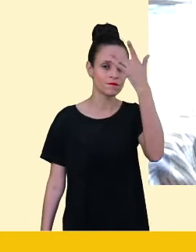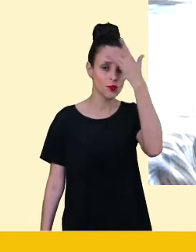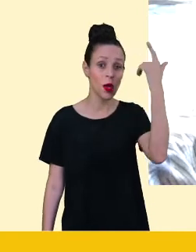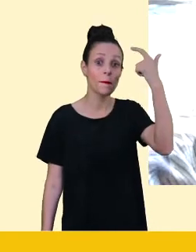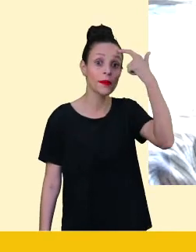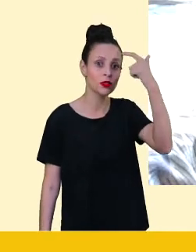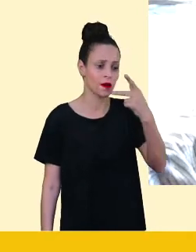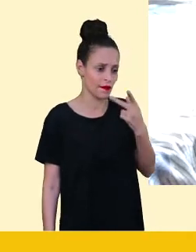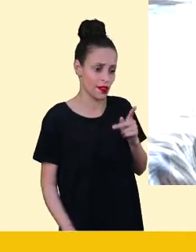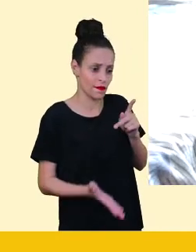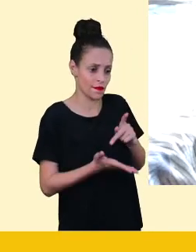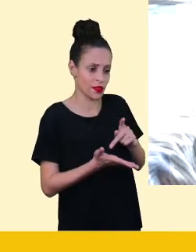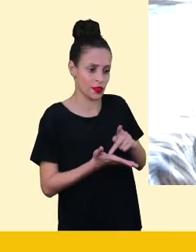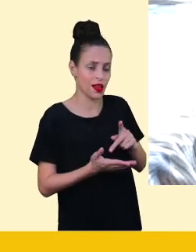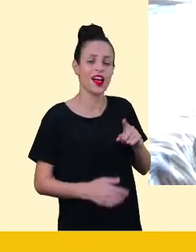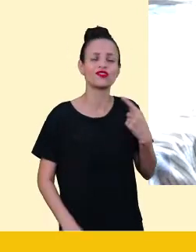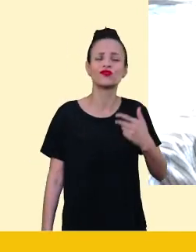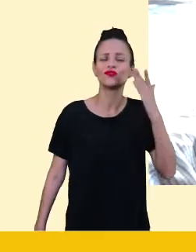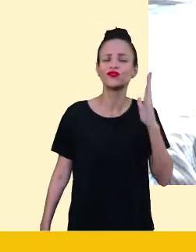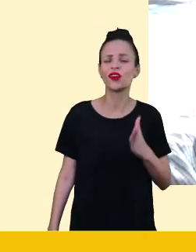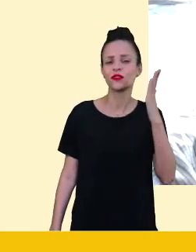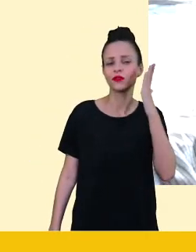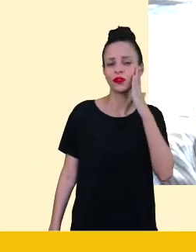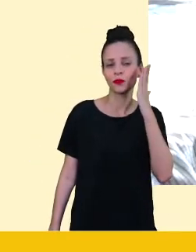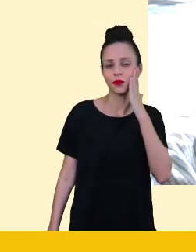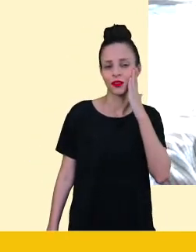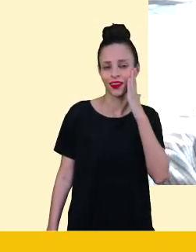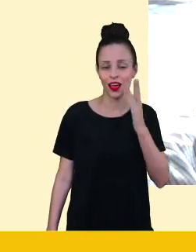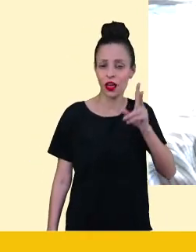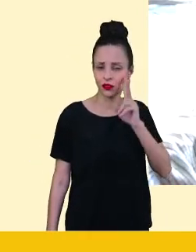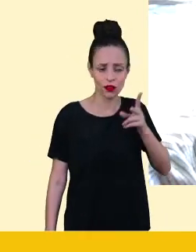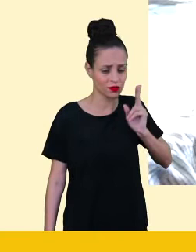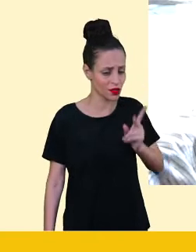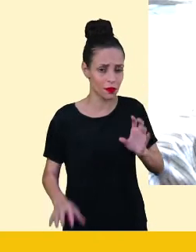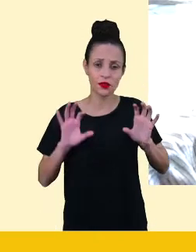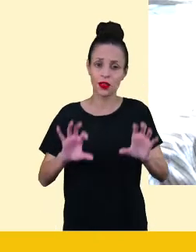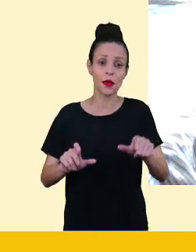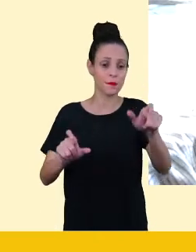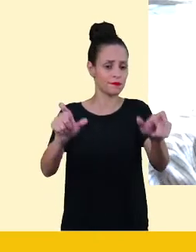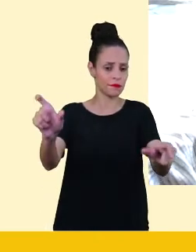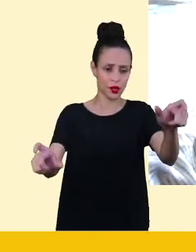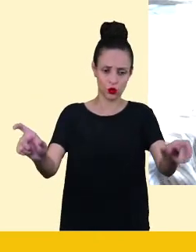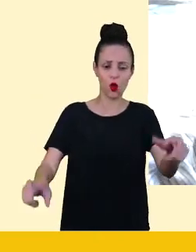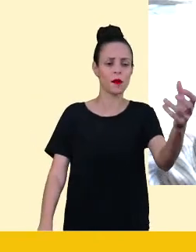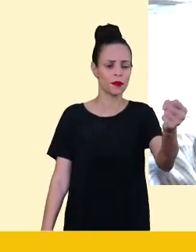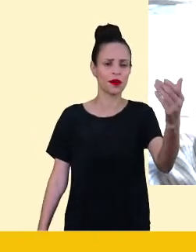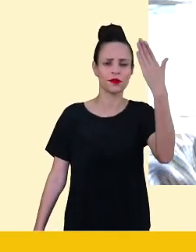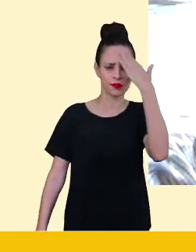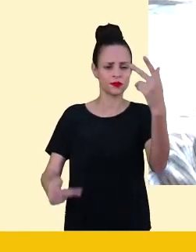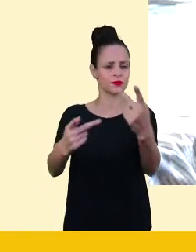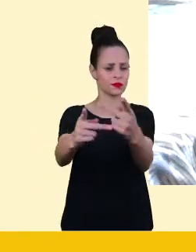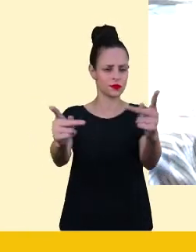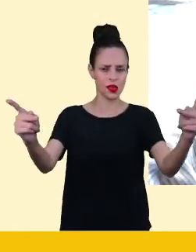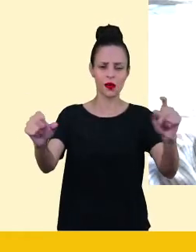achavam que tinham que confirmar algo que a gente já sabia. Porque a história sempre foi essa. Os brancos sabem das